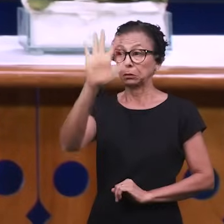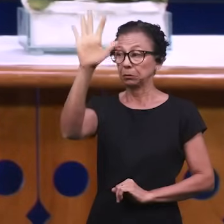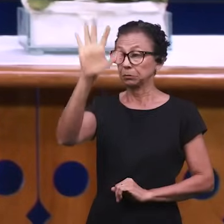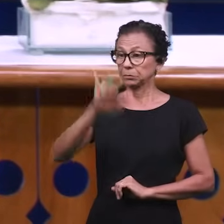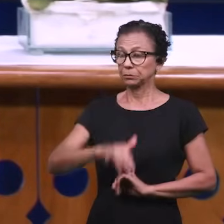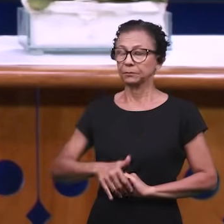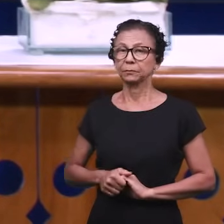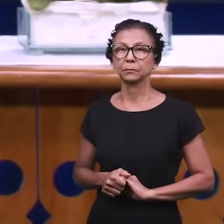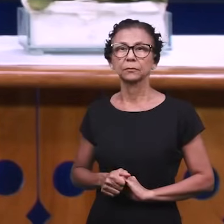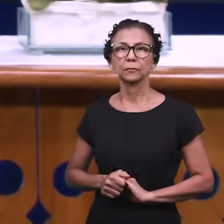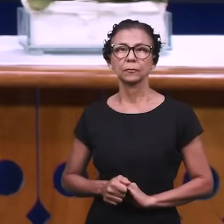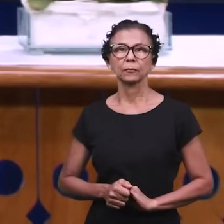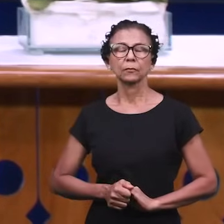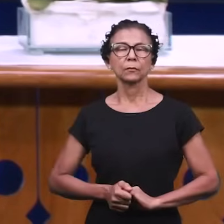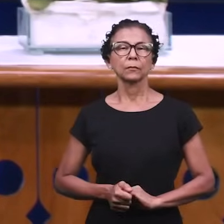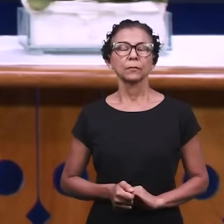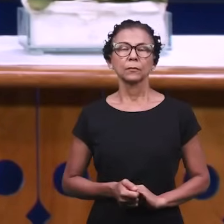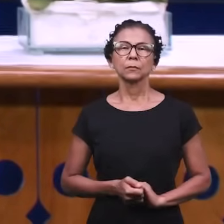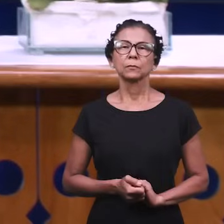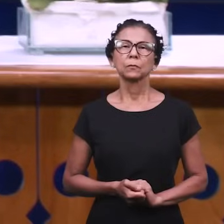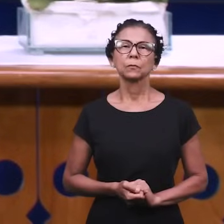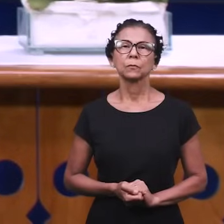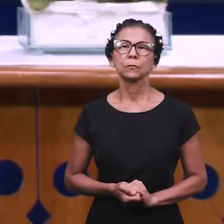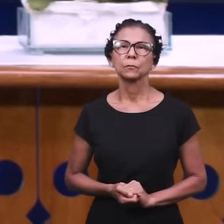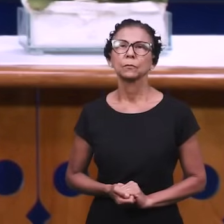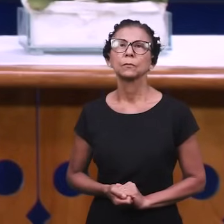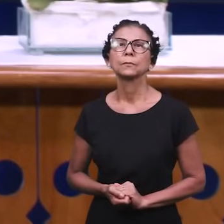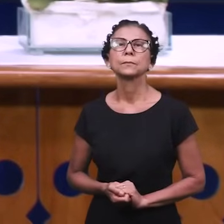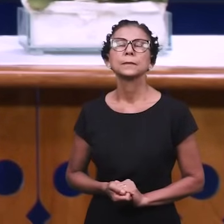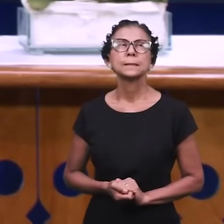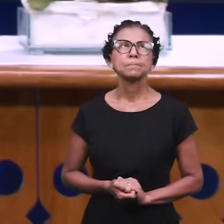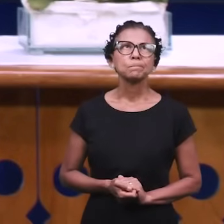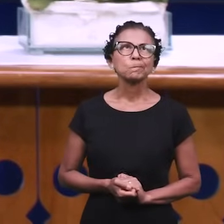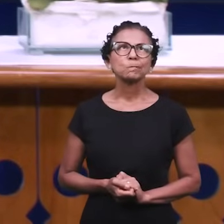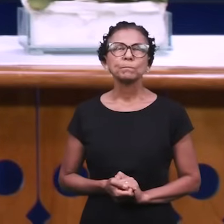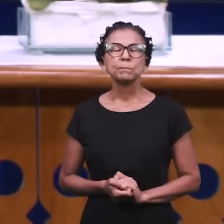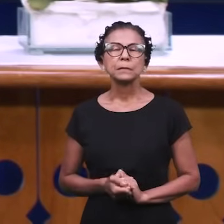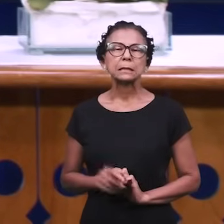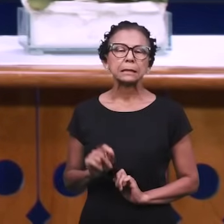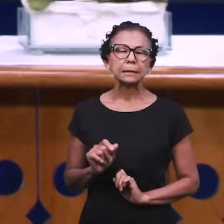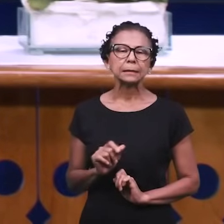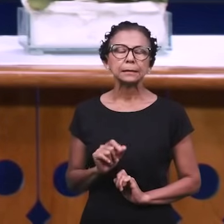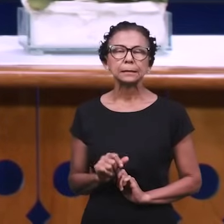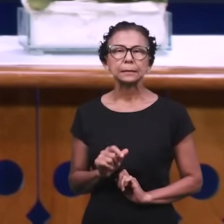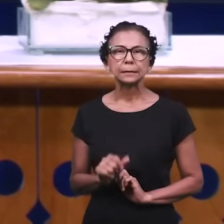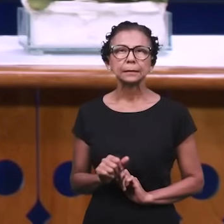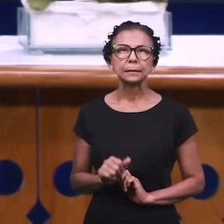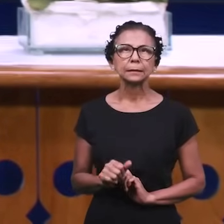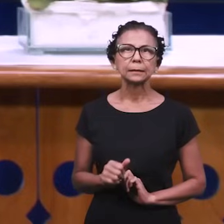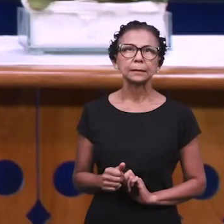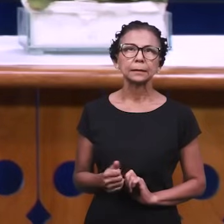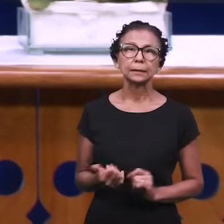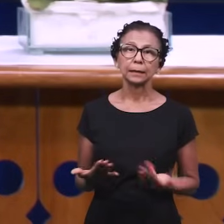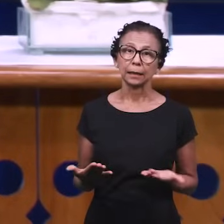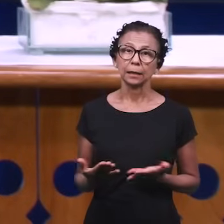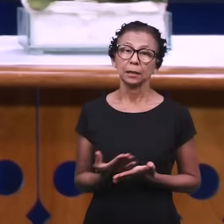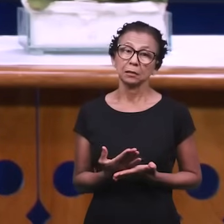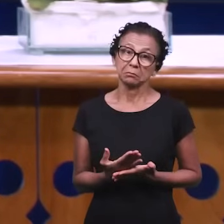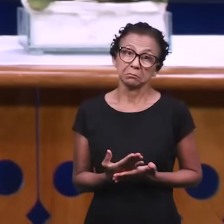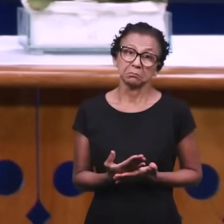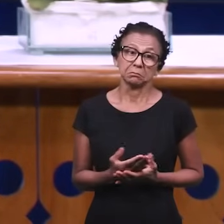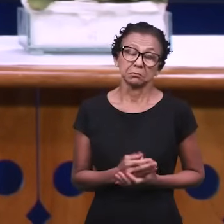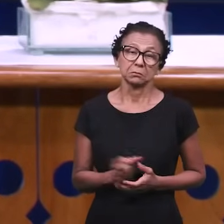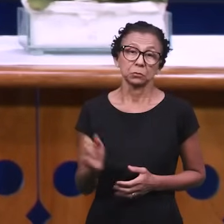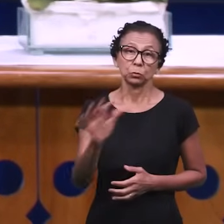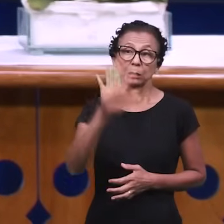ter uma ideia, o desenrolar do texto mostra que diz que